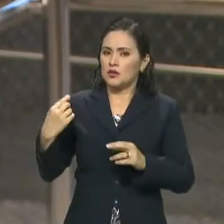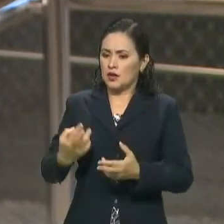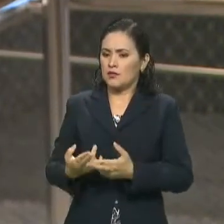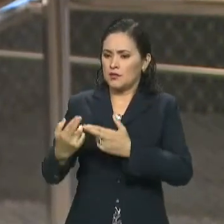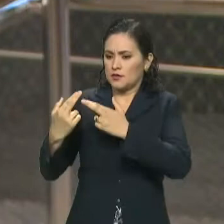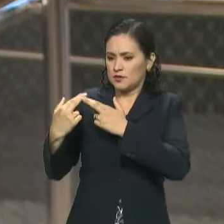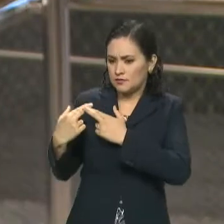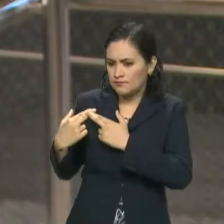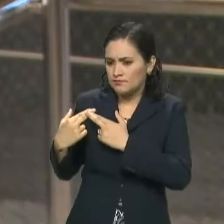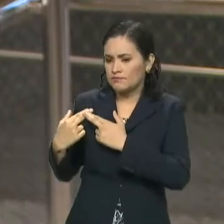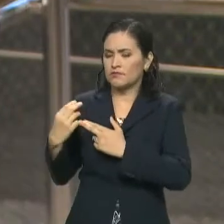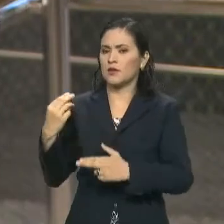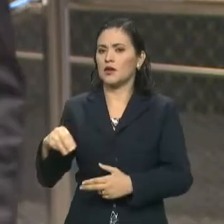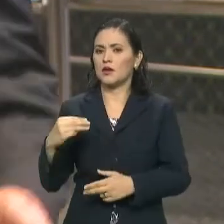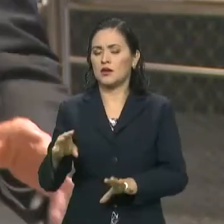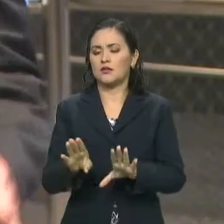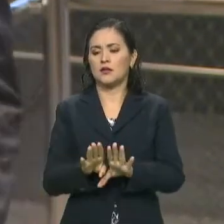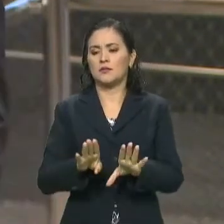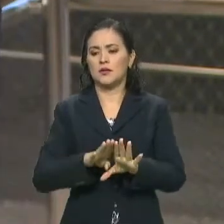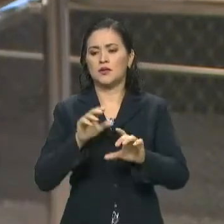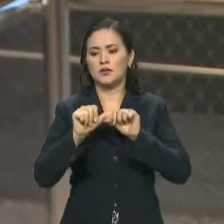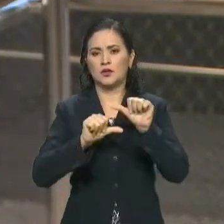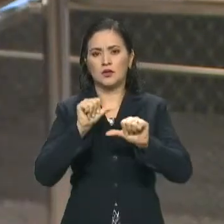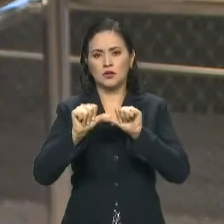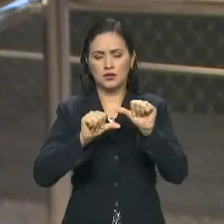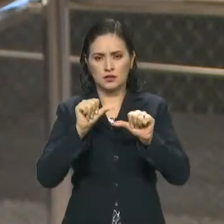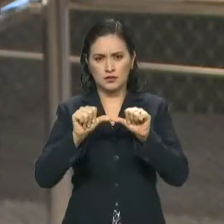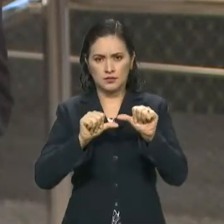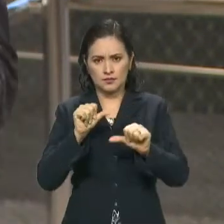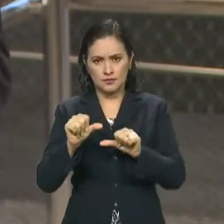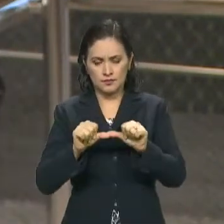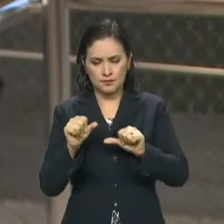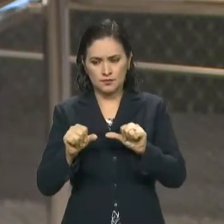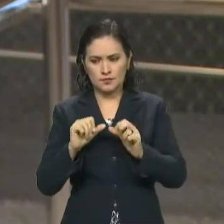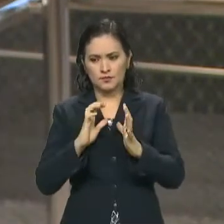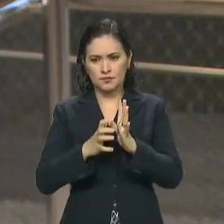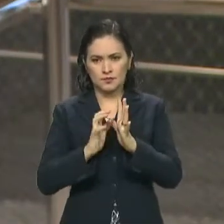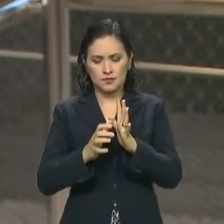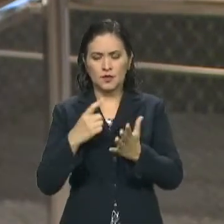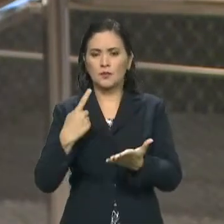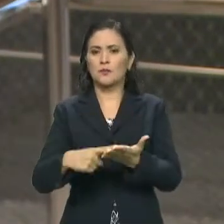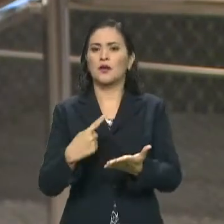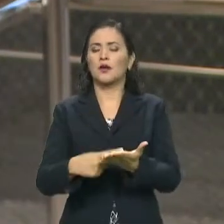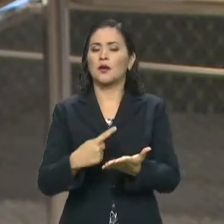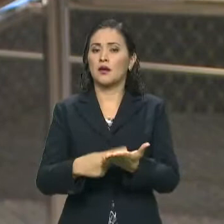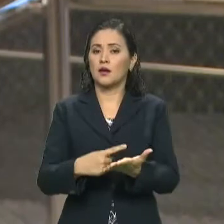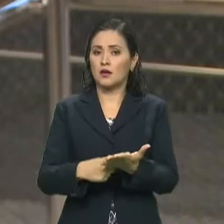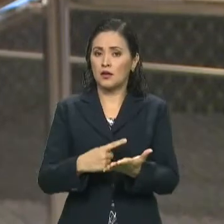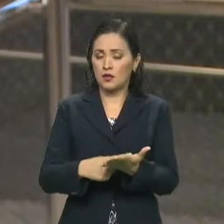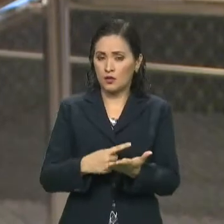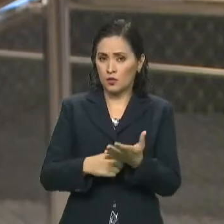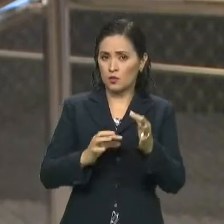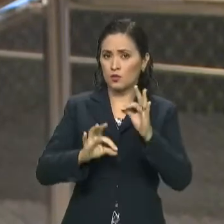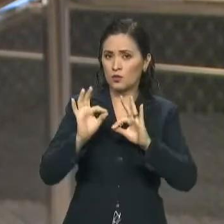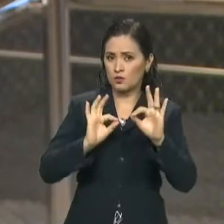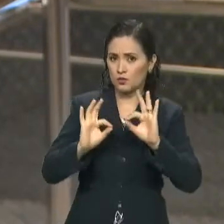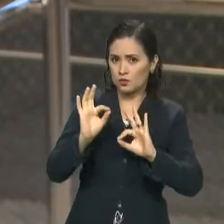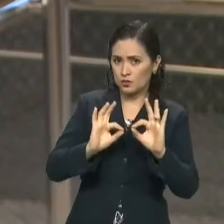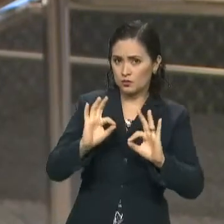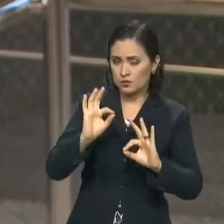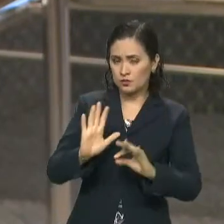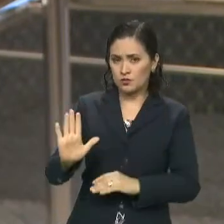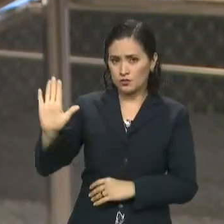nossas nominatas. Fizemos um pacto dessa construção dessas nominatas e o